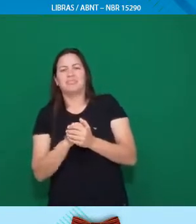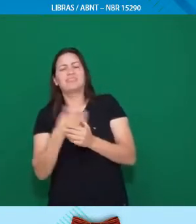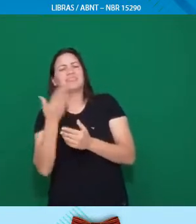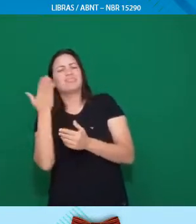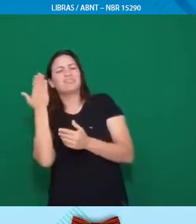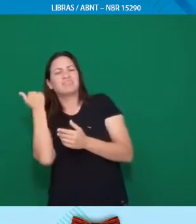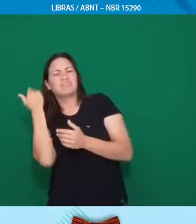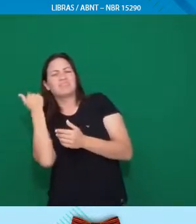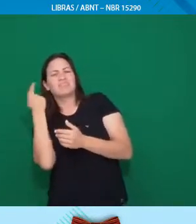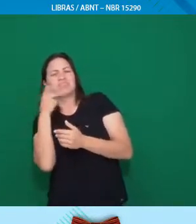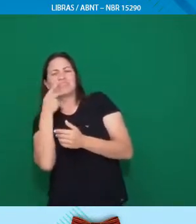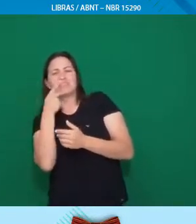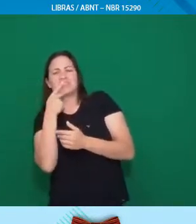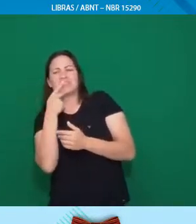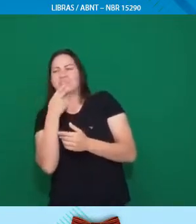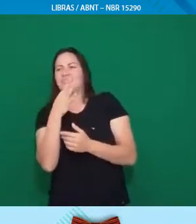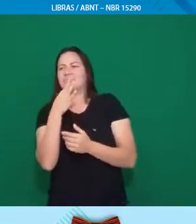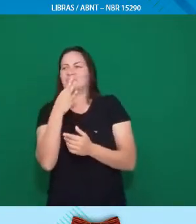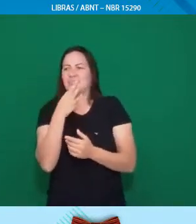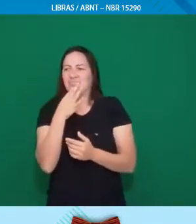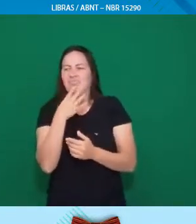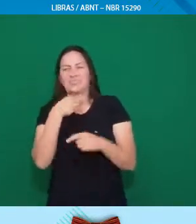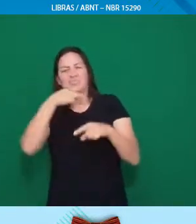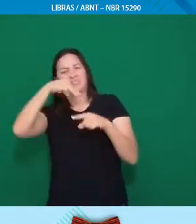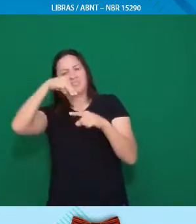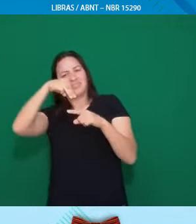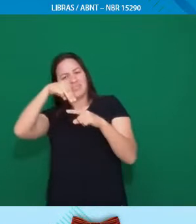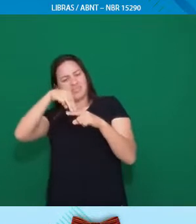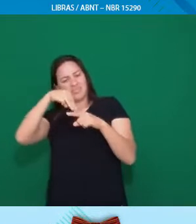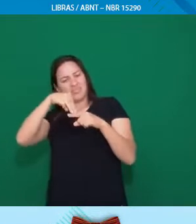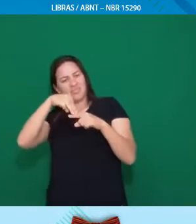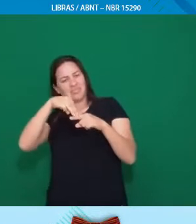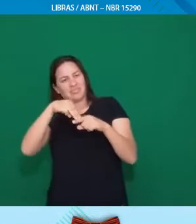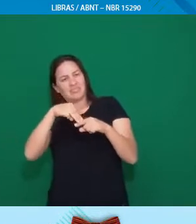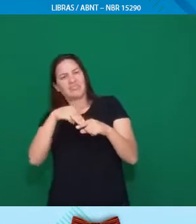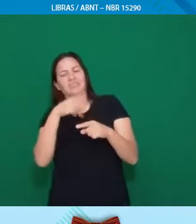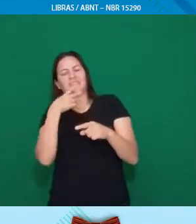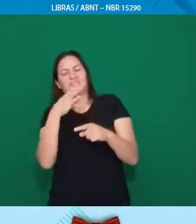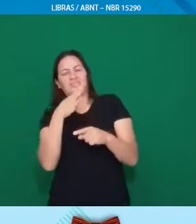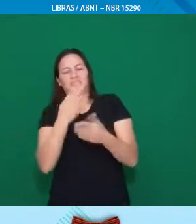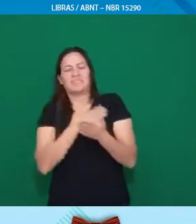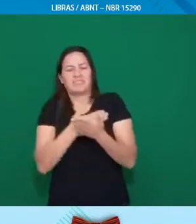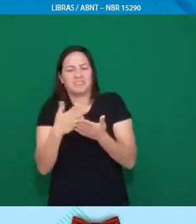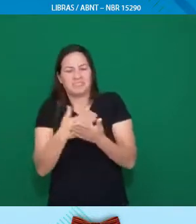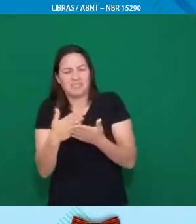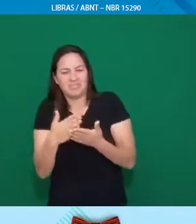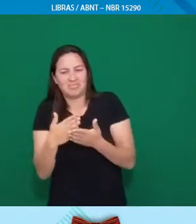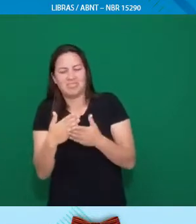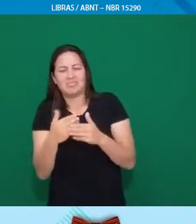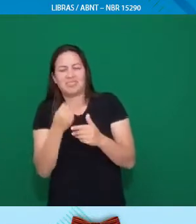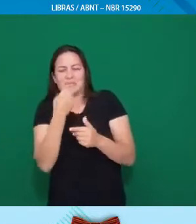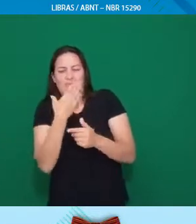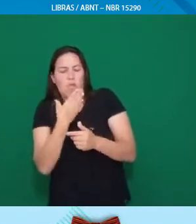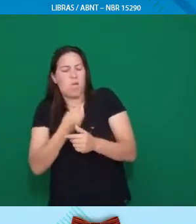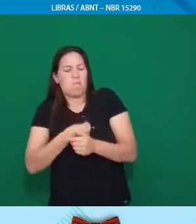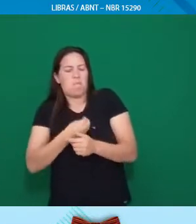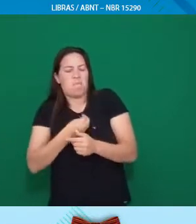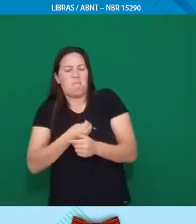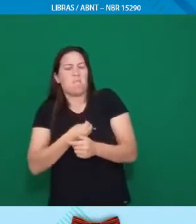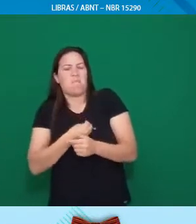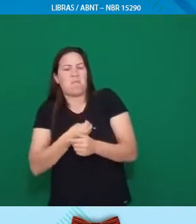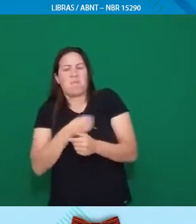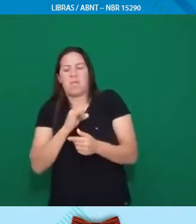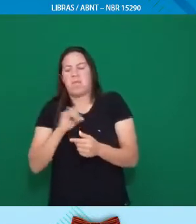daquelas que diziam que não era muito conhecido no município de Campos Novos passam a ser conhecidas agora por suas boas